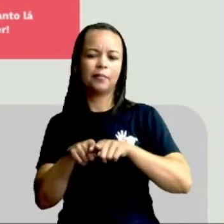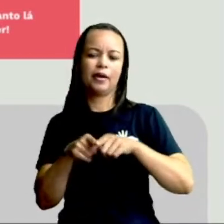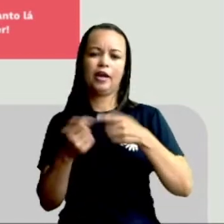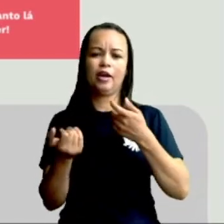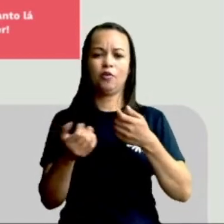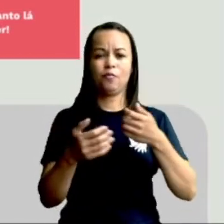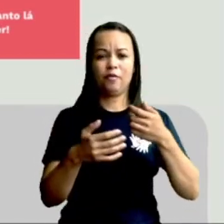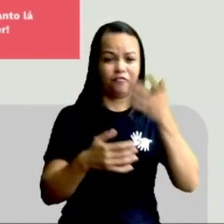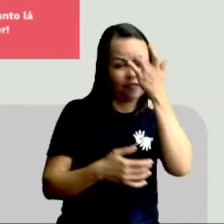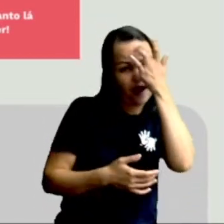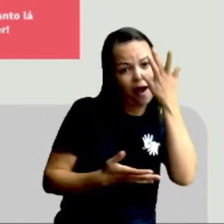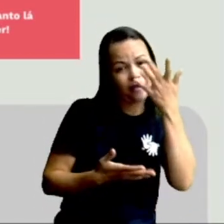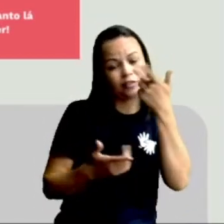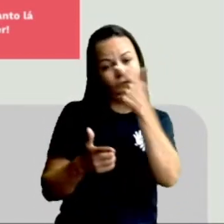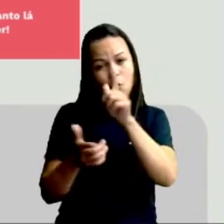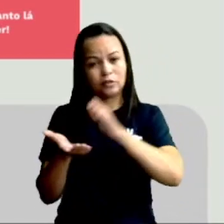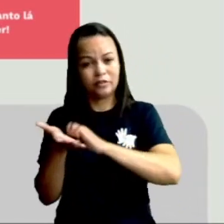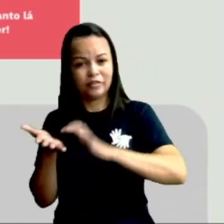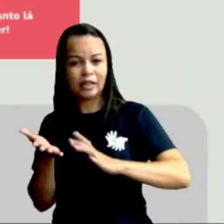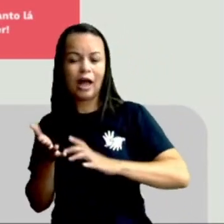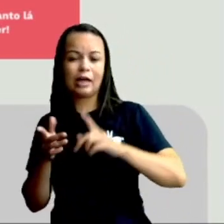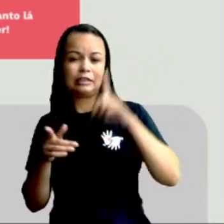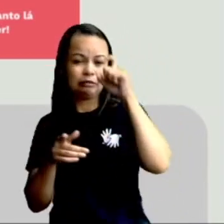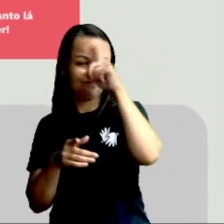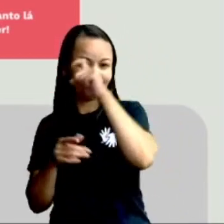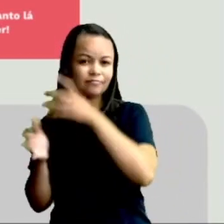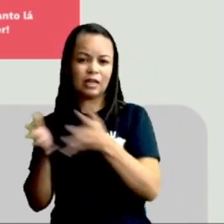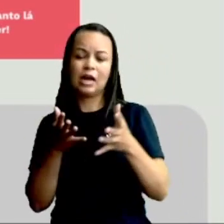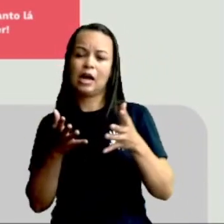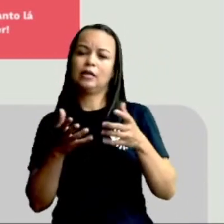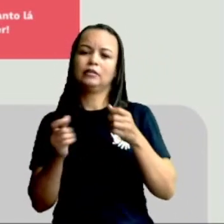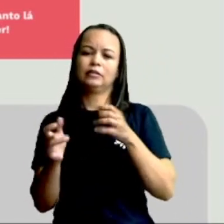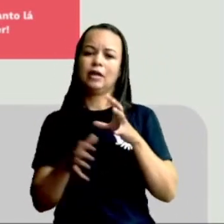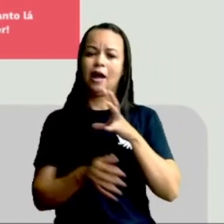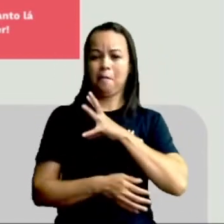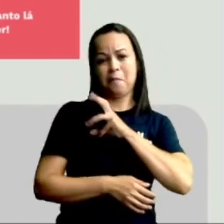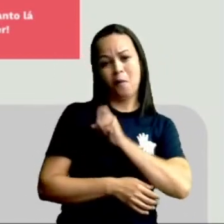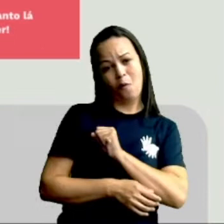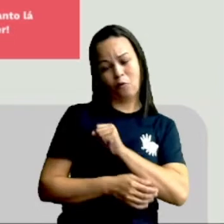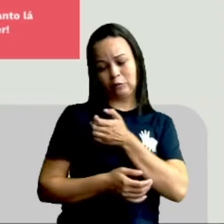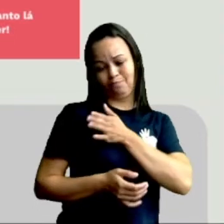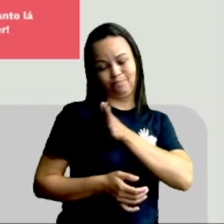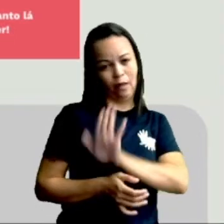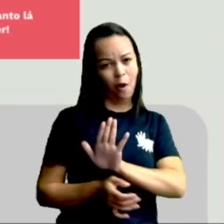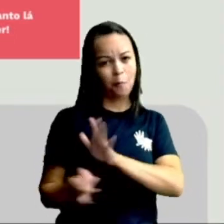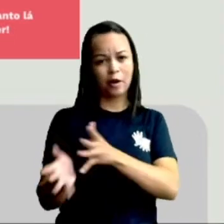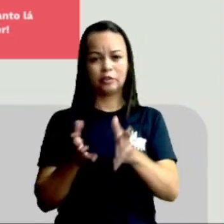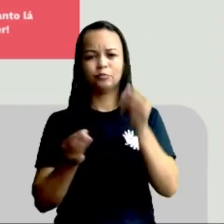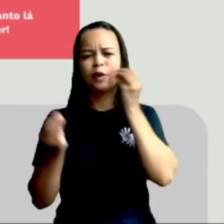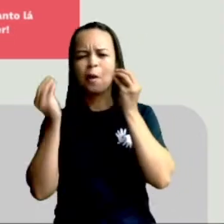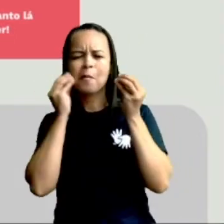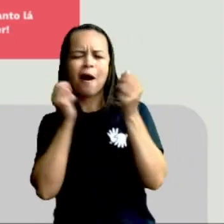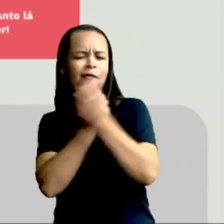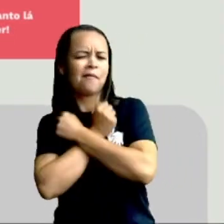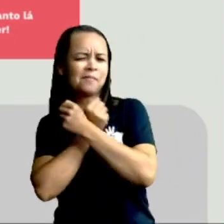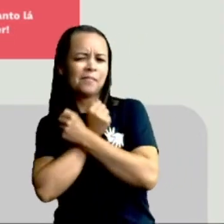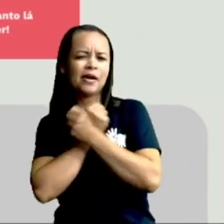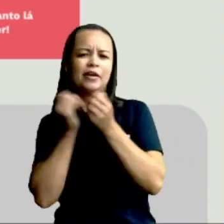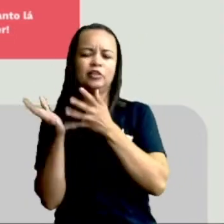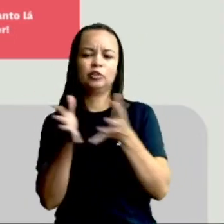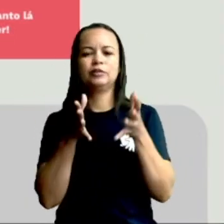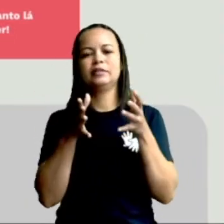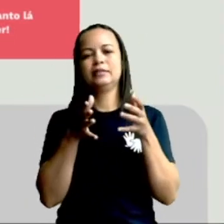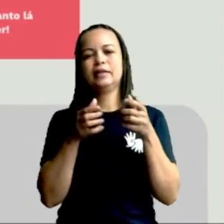outras complicadas, muitas aprendizagens, amores e desamores, abraços, beijos e